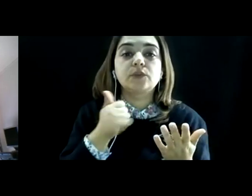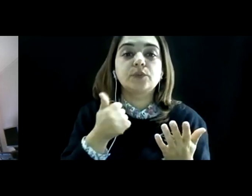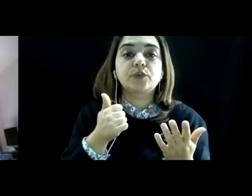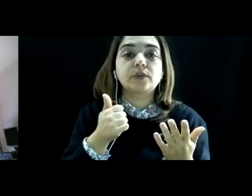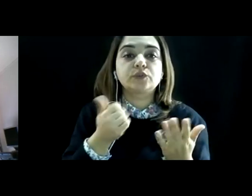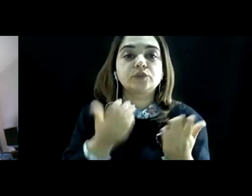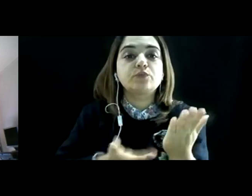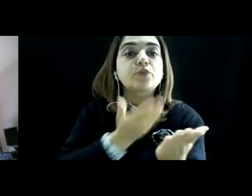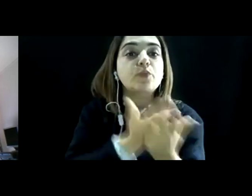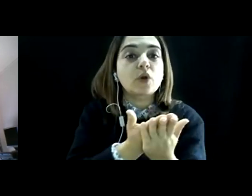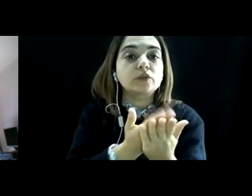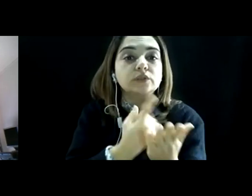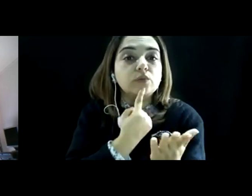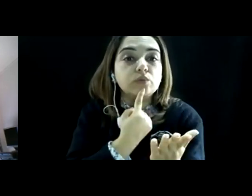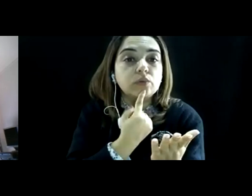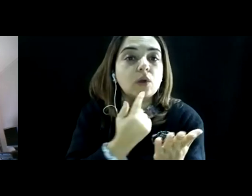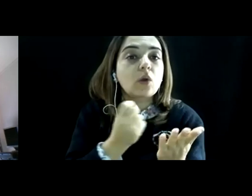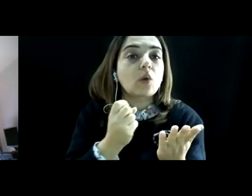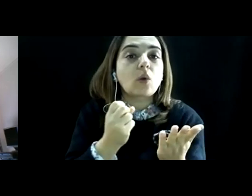muita proposta ou muitas